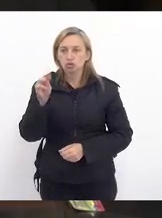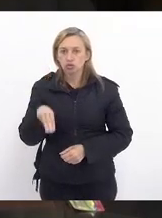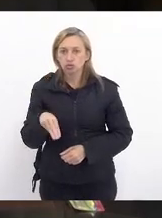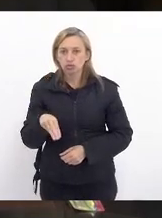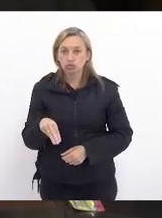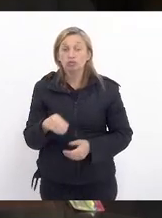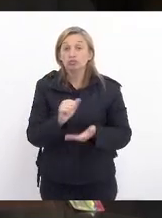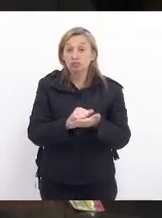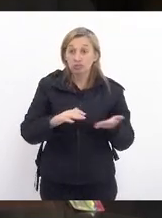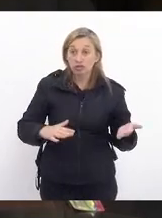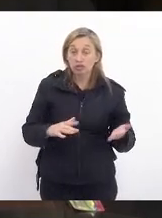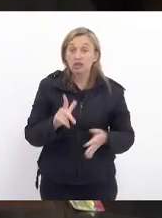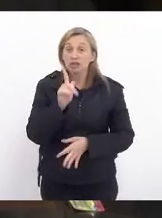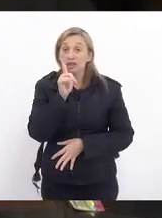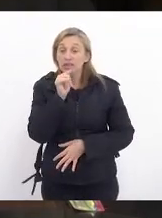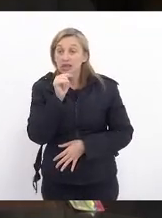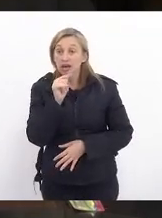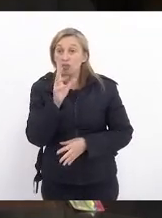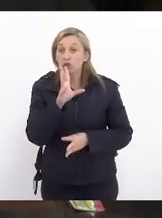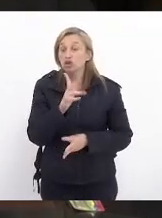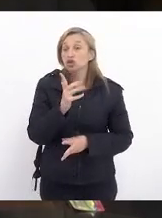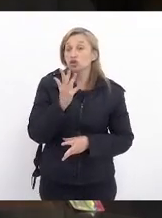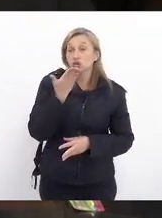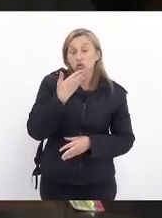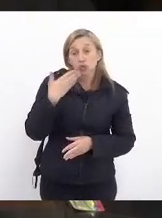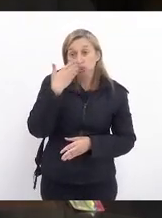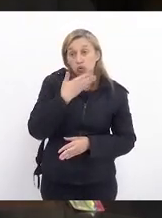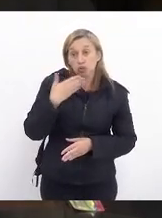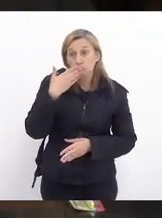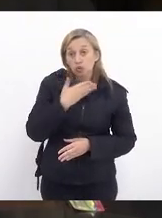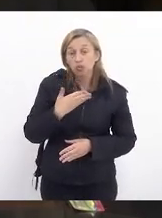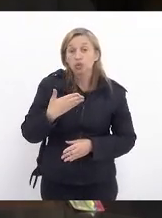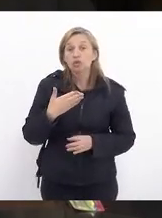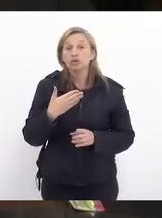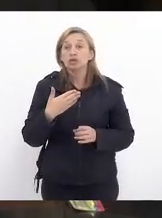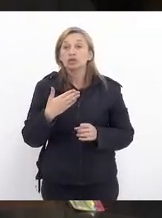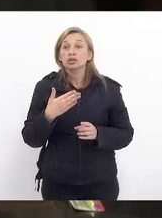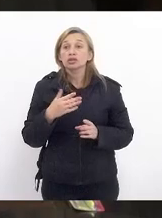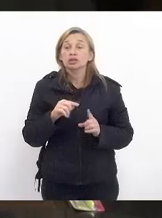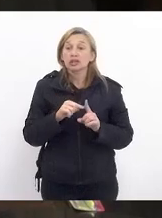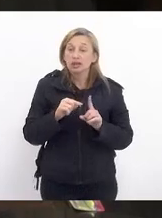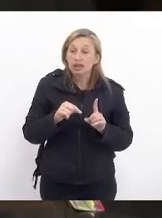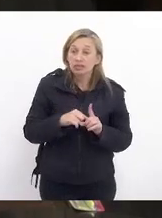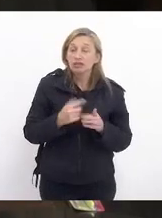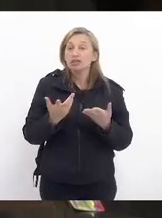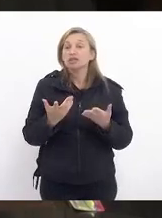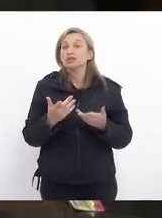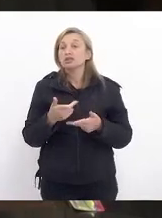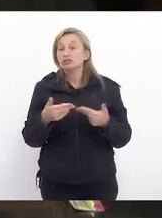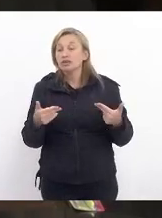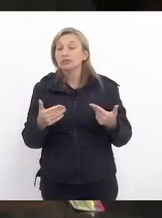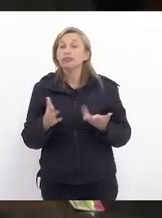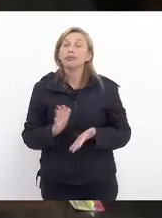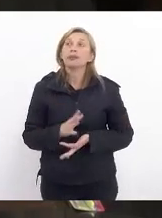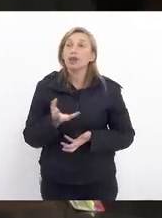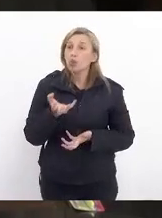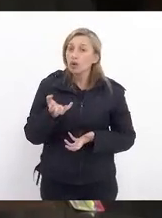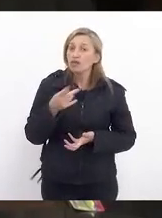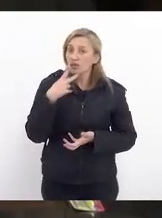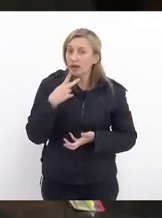atividade das Águas Doces da fertilidade da sensibilidade e eu quero